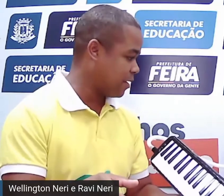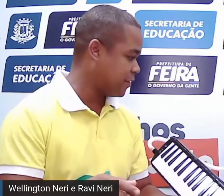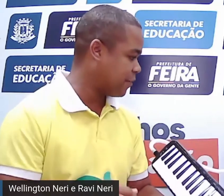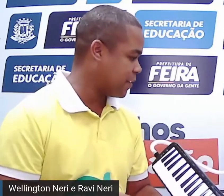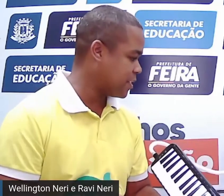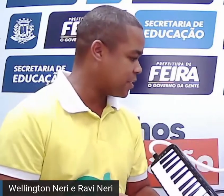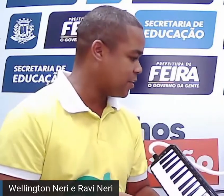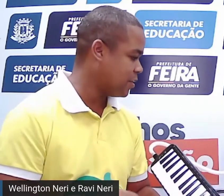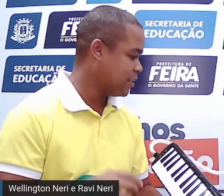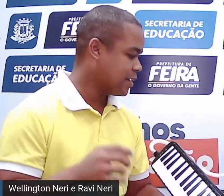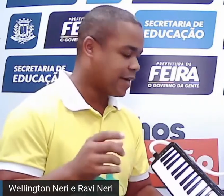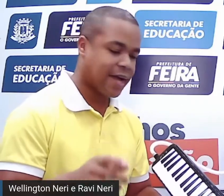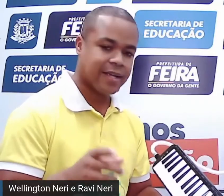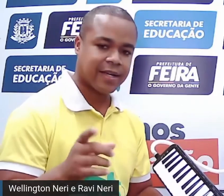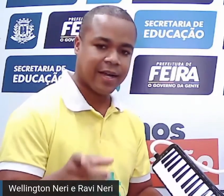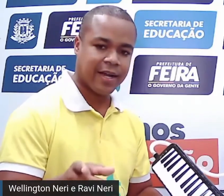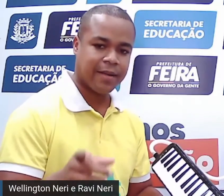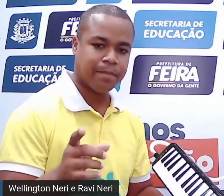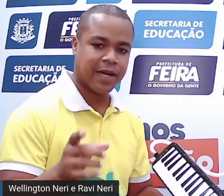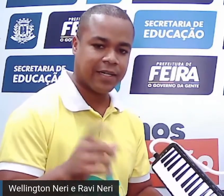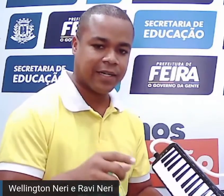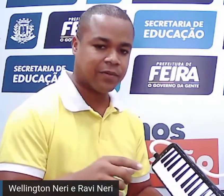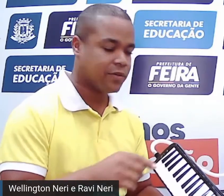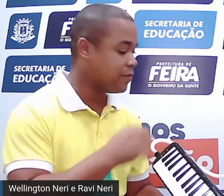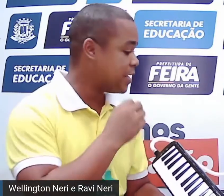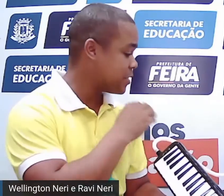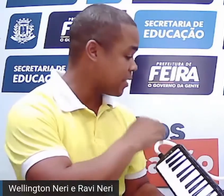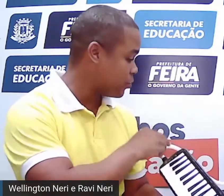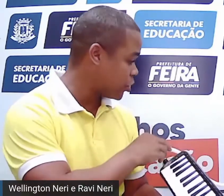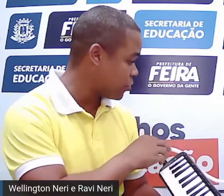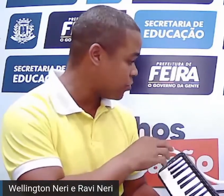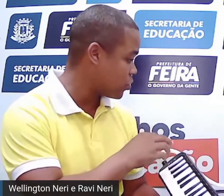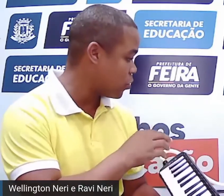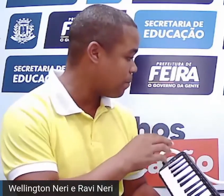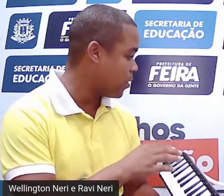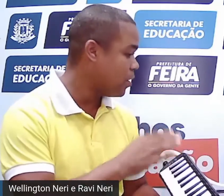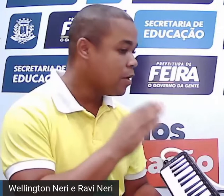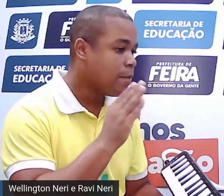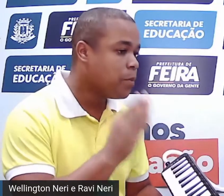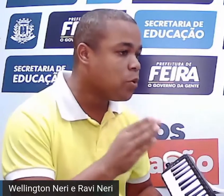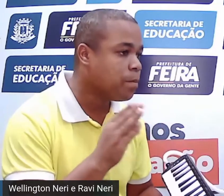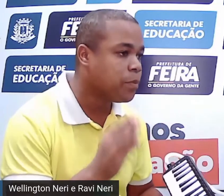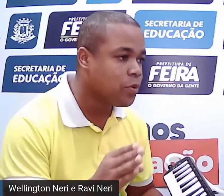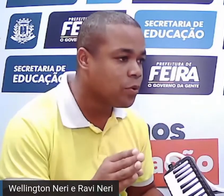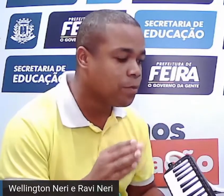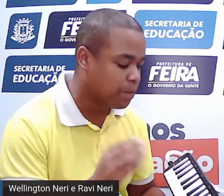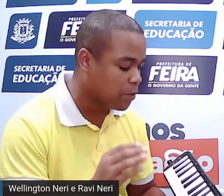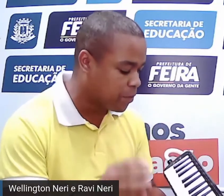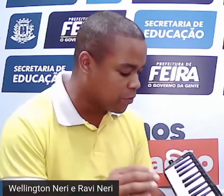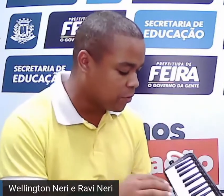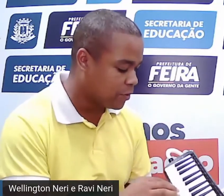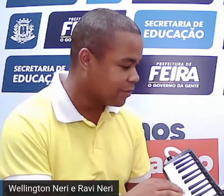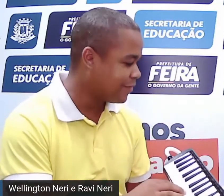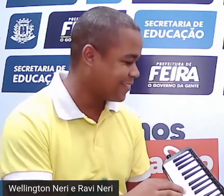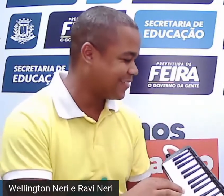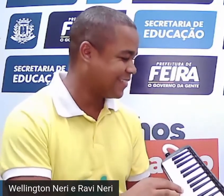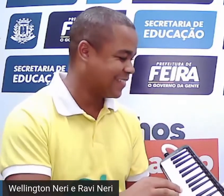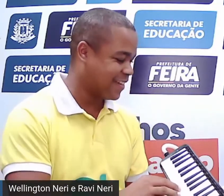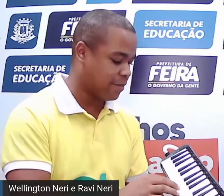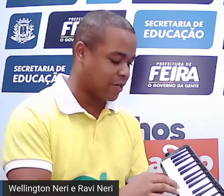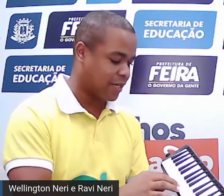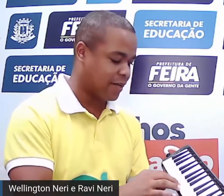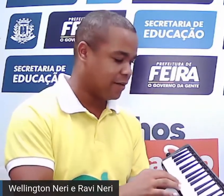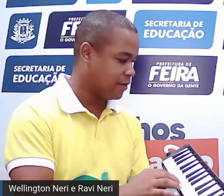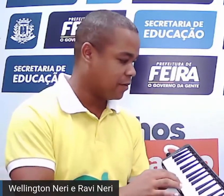Musiquinha, Ravi, que faz assim, ó. Cai, cai, balão. Execute com o sopro, ó.